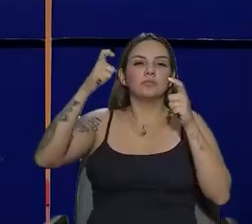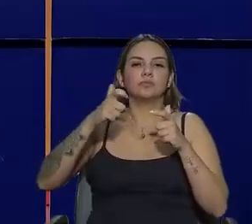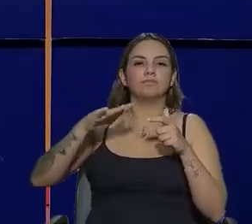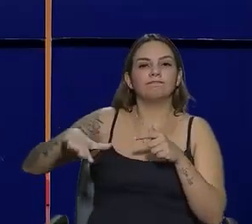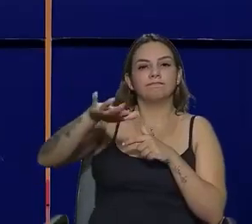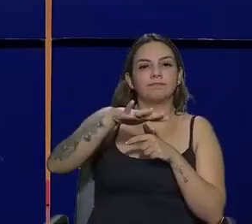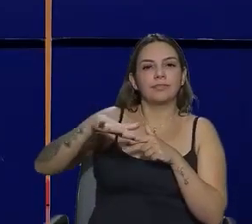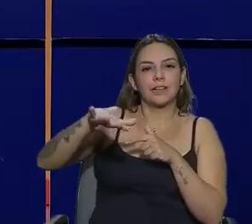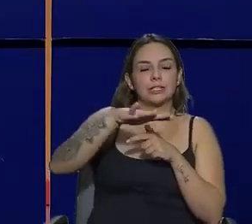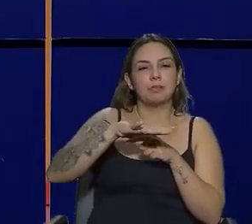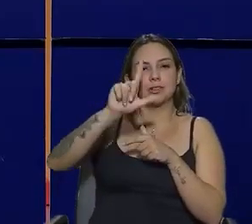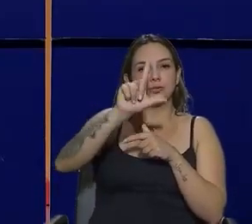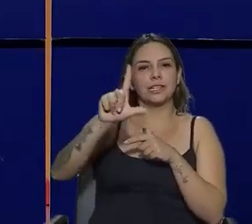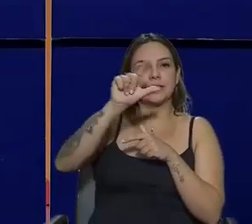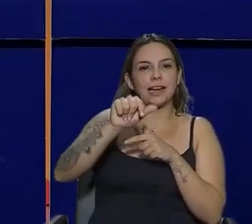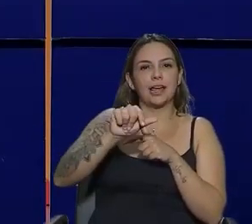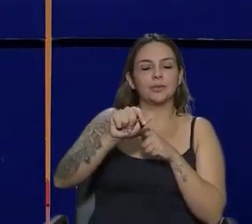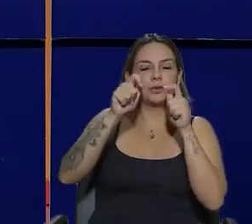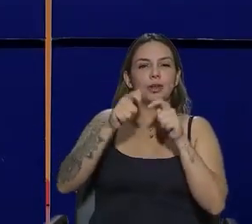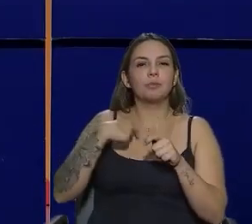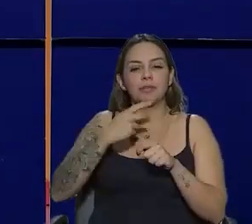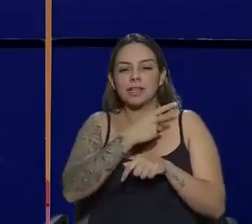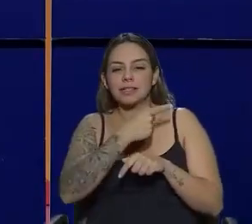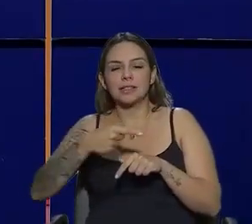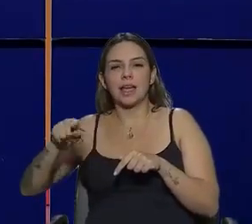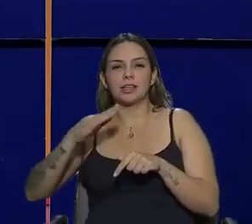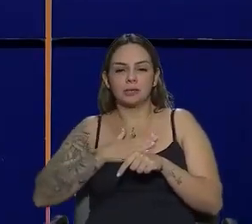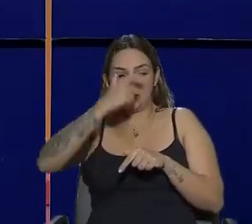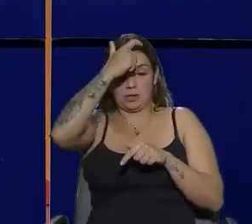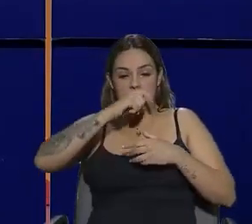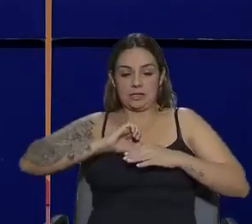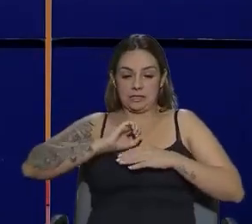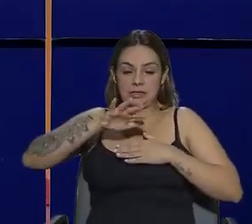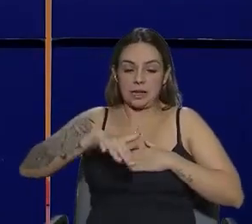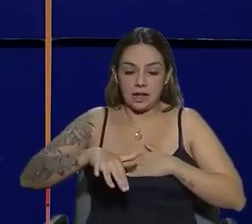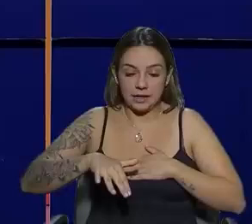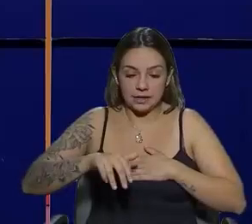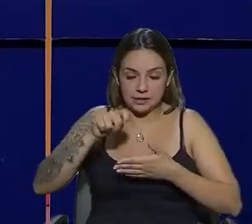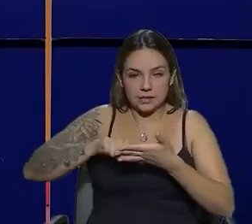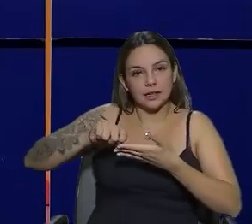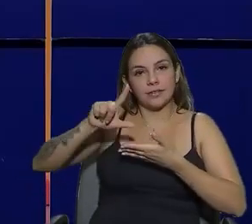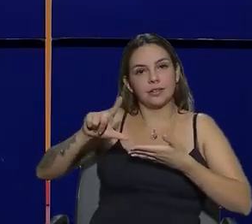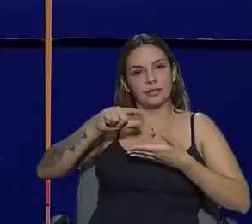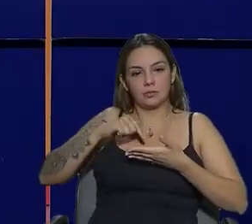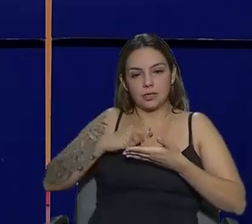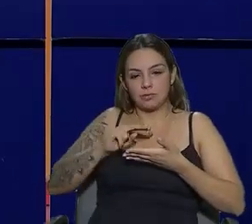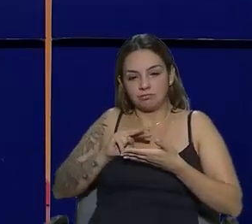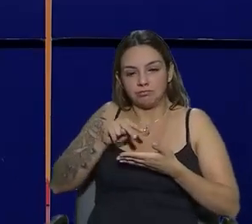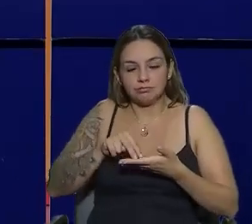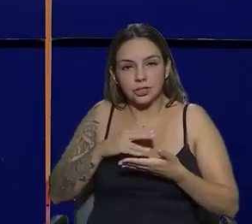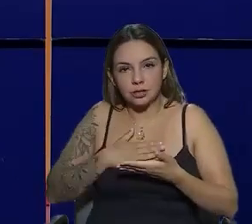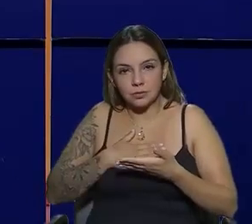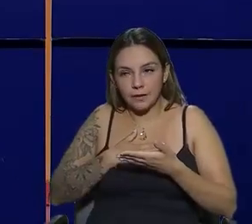espaço literário, né? E aí eu entendi que eu precisava sair de mim para escrever essa literatura. E aí eu